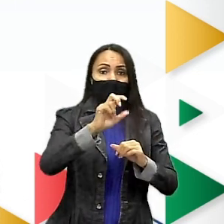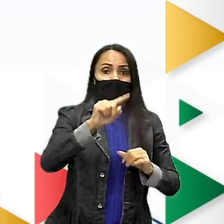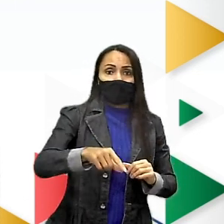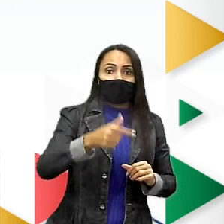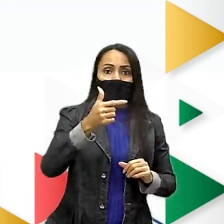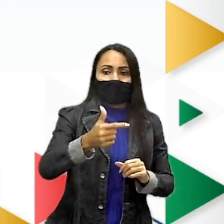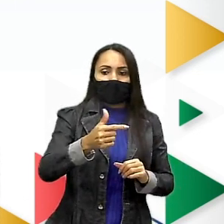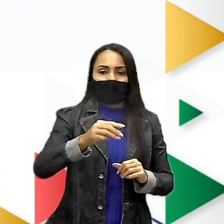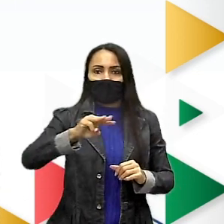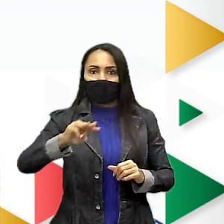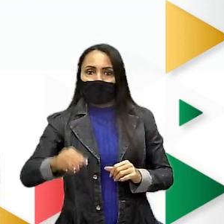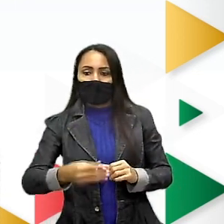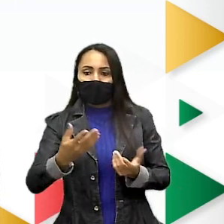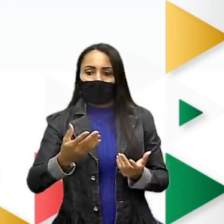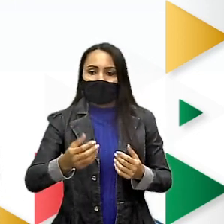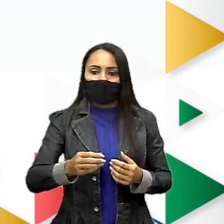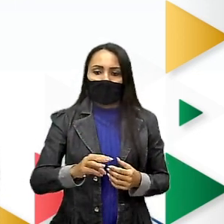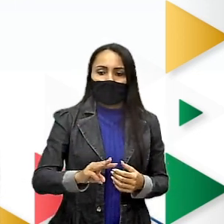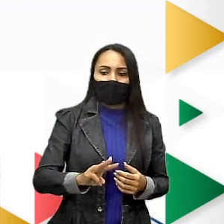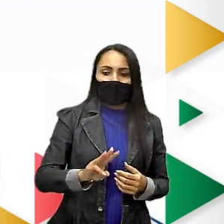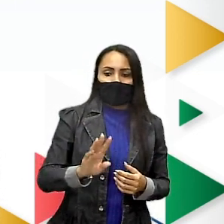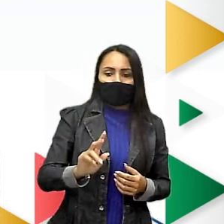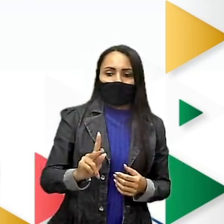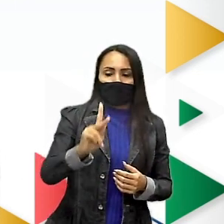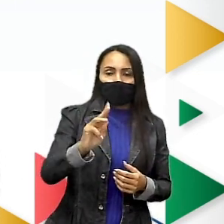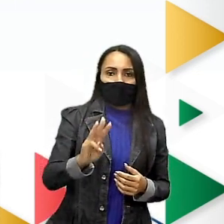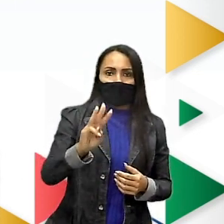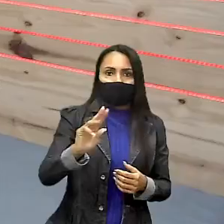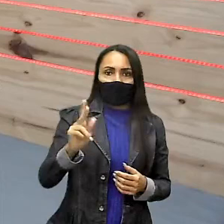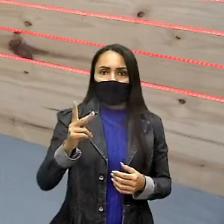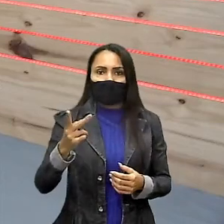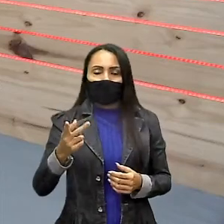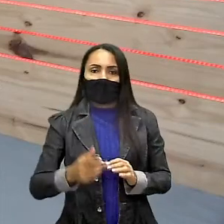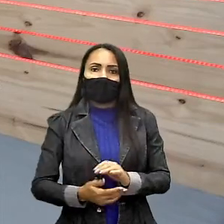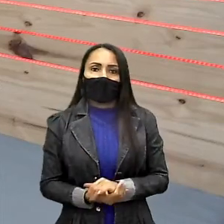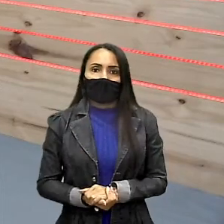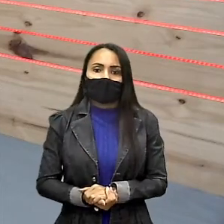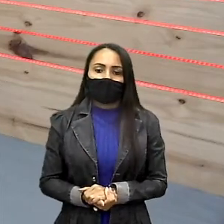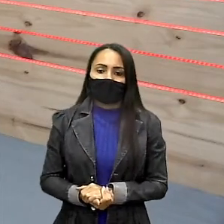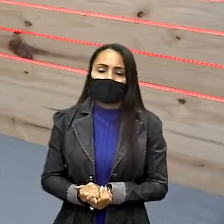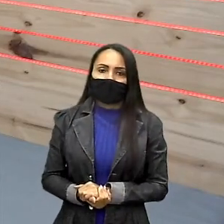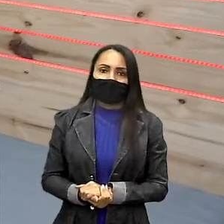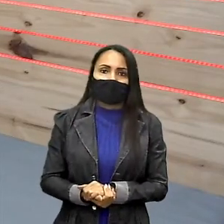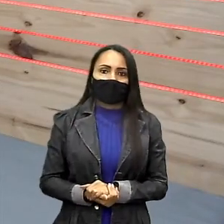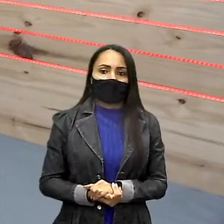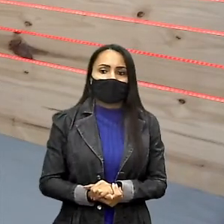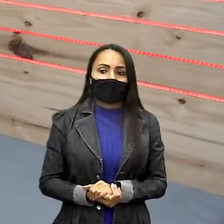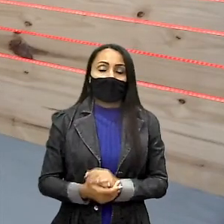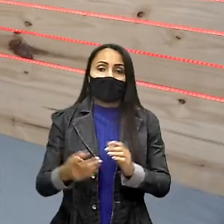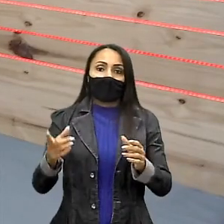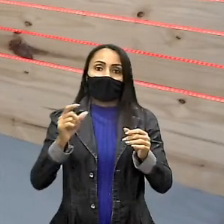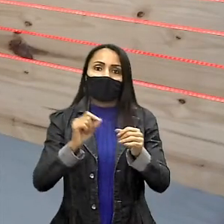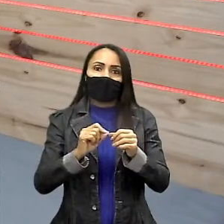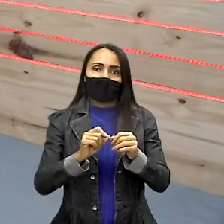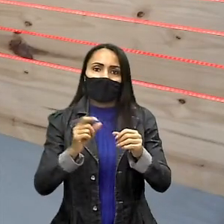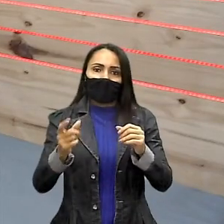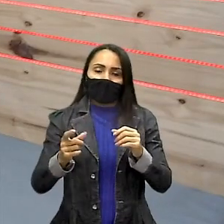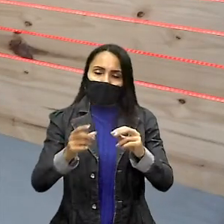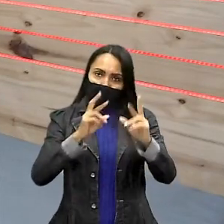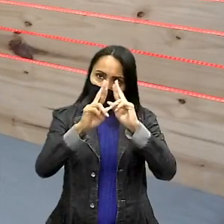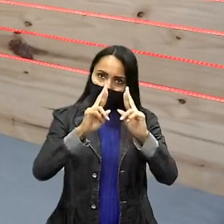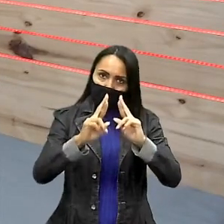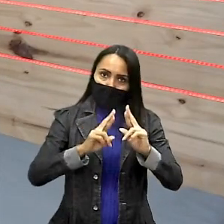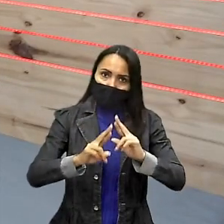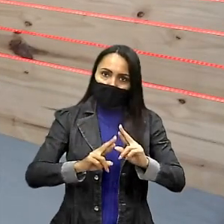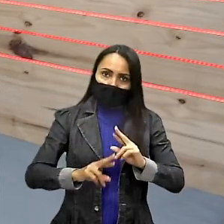5,2 milhões de quilowatts em notação científica. O que é que você faz? Traz para mim aqui, Manuel, por favor. O que você vai fazer? Você vai resolver essa